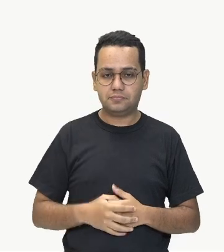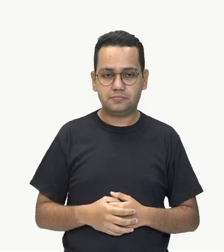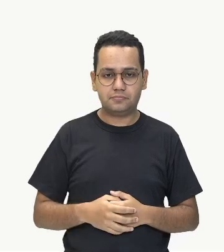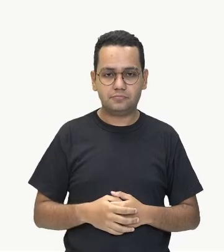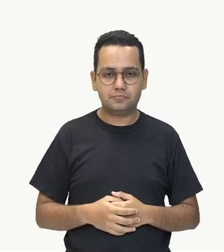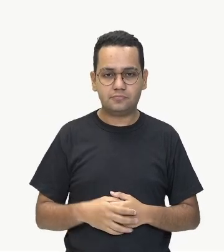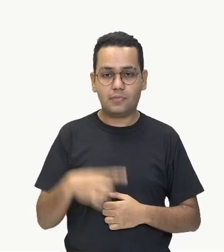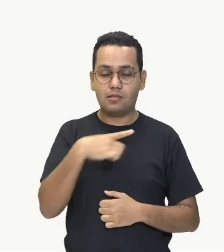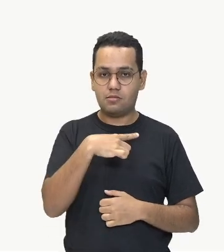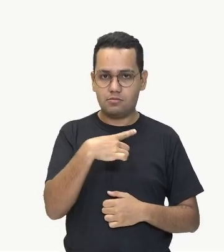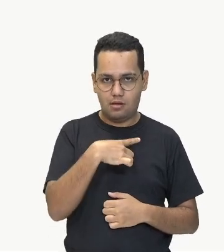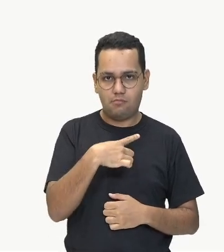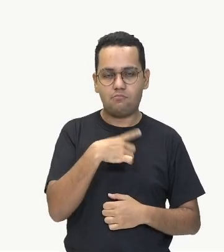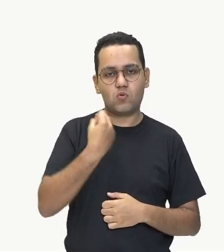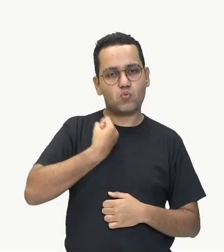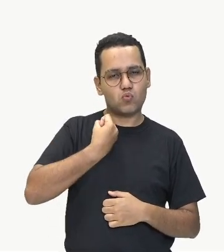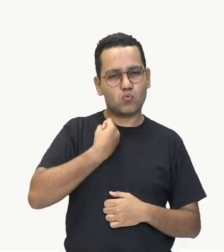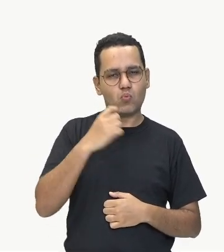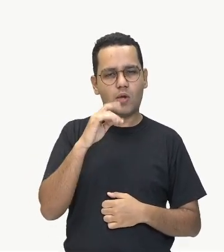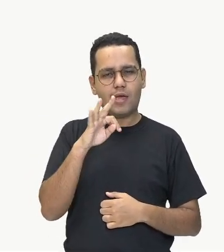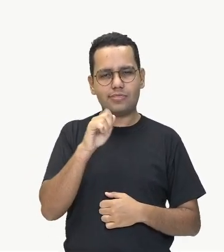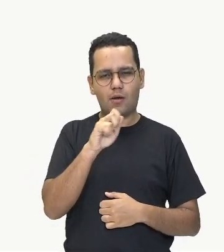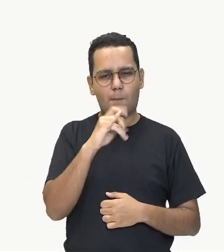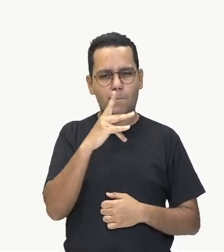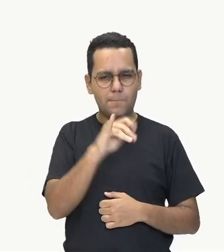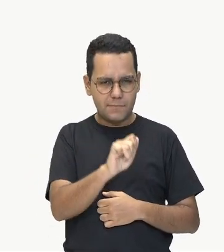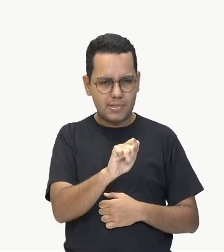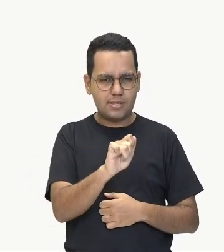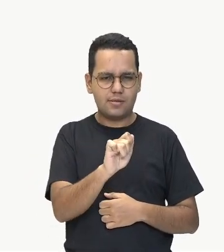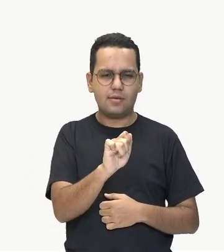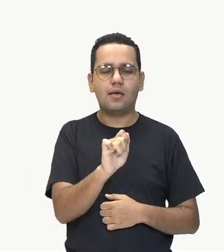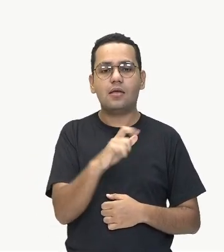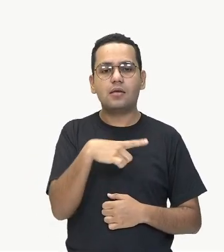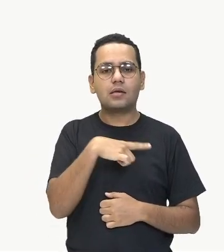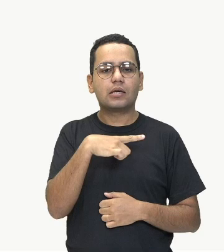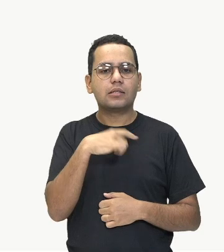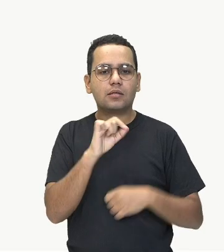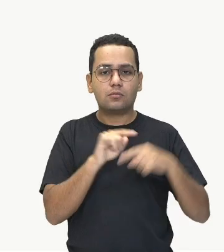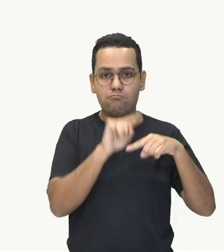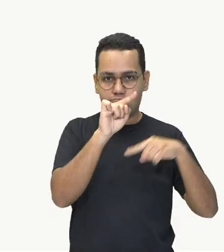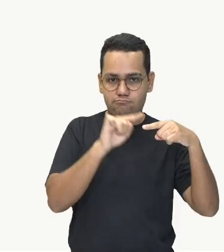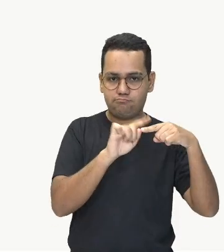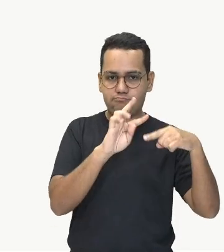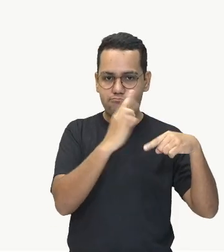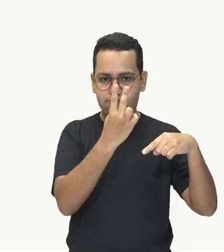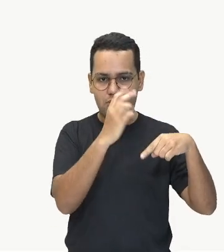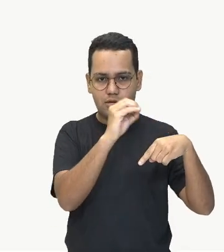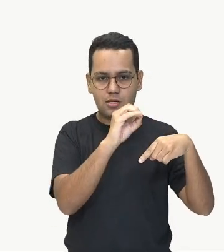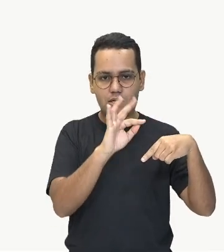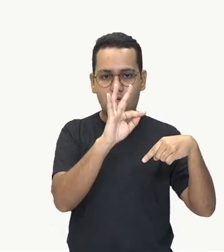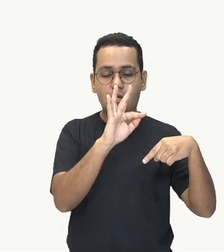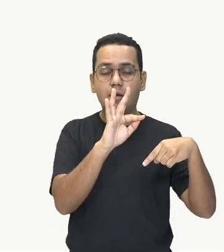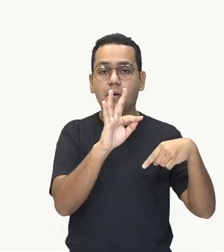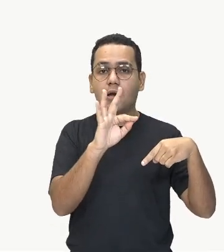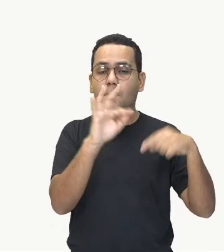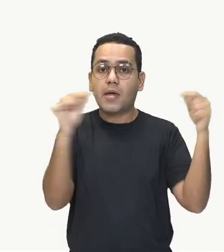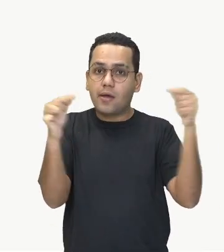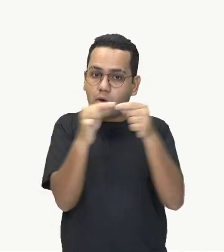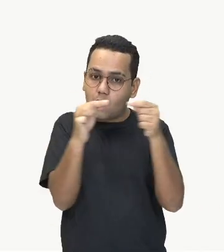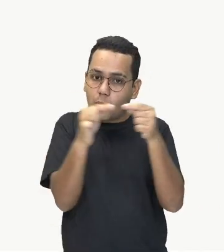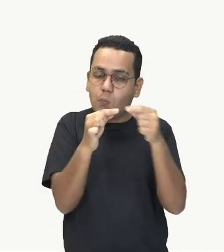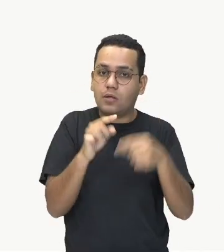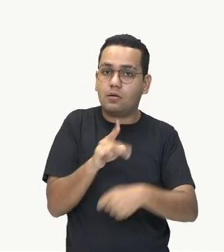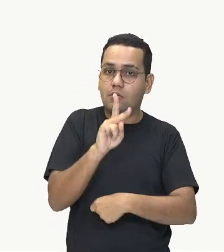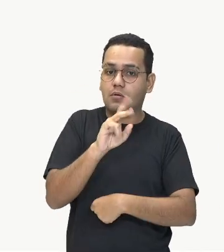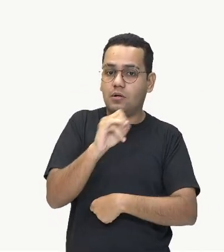os valores de entalpia padrão de Formação em kj por mol das seguintes substâncias Então a